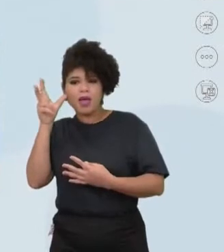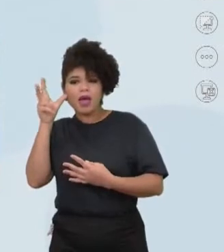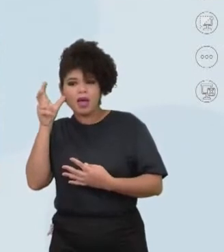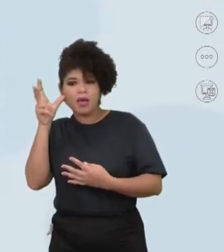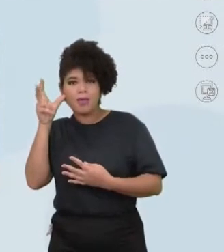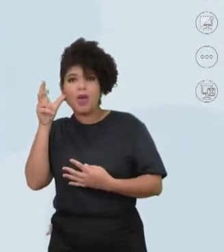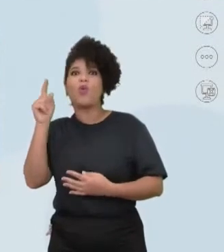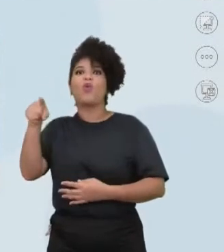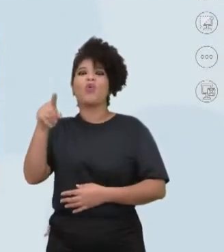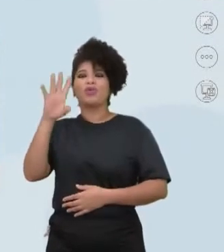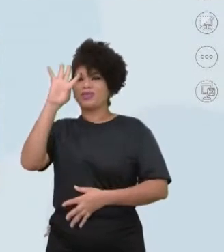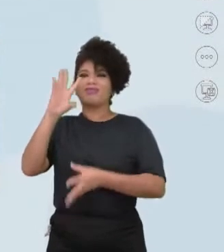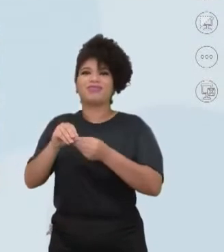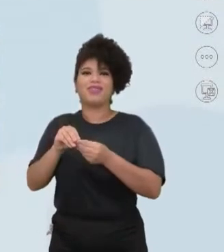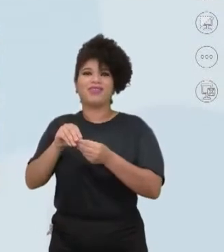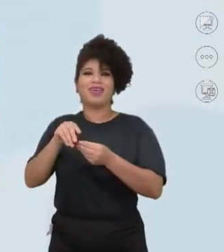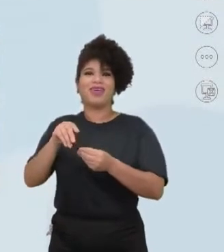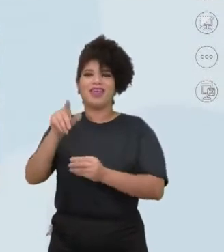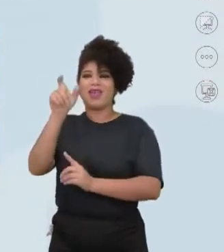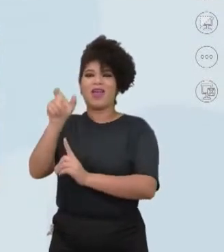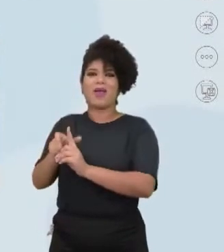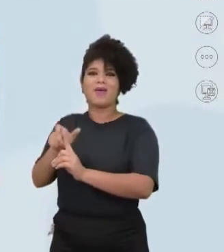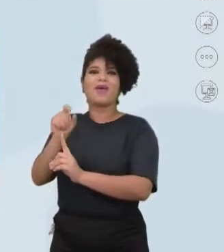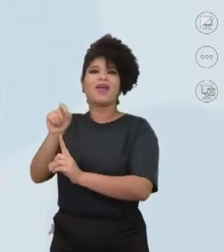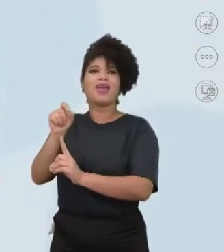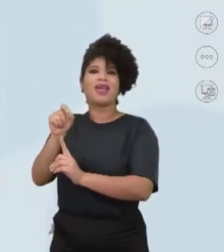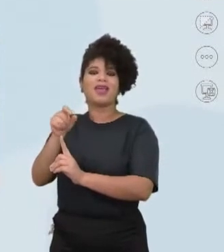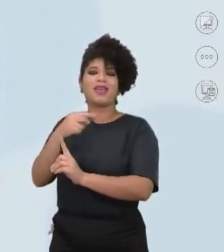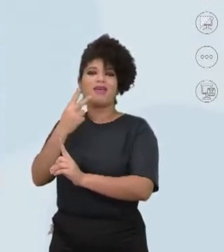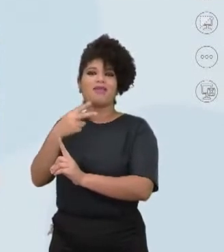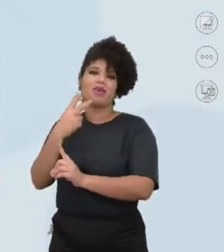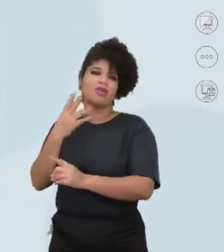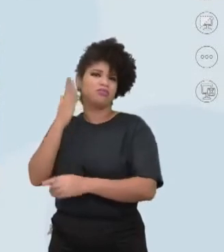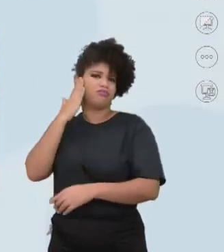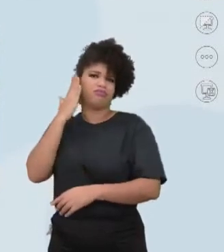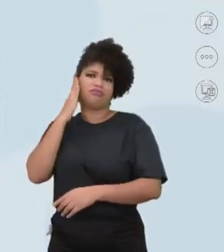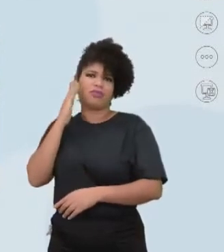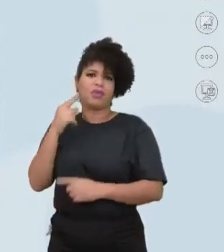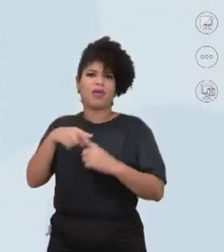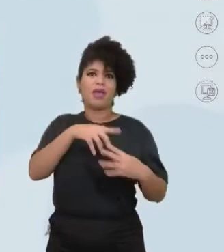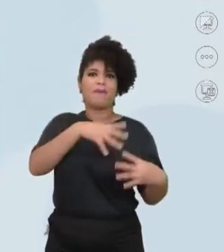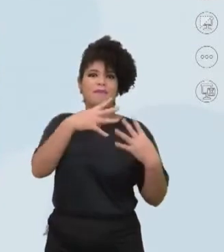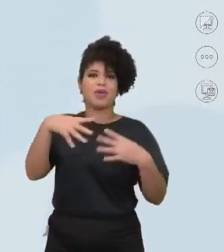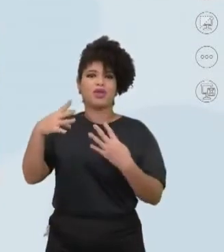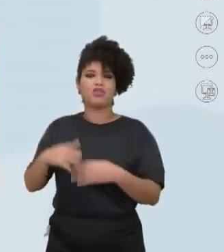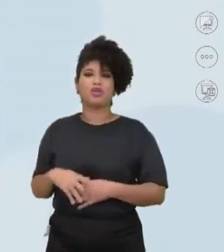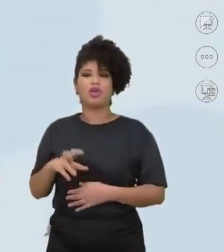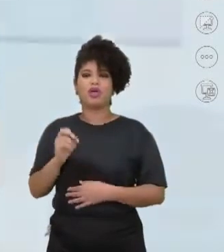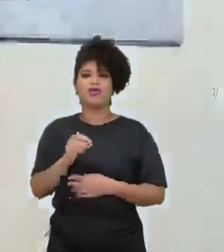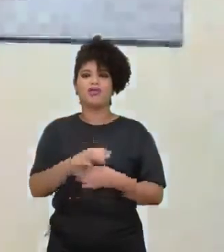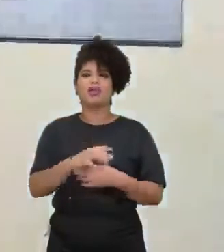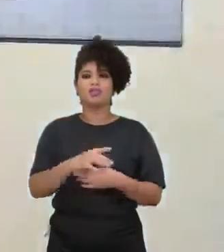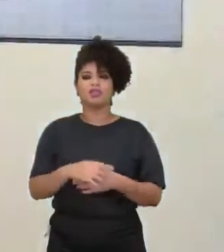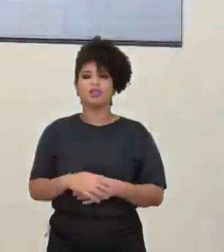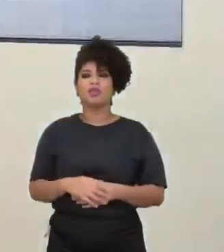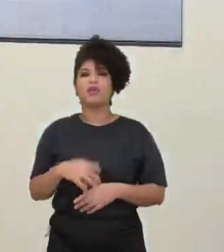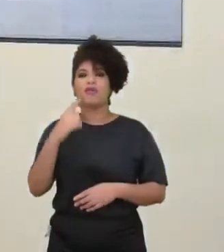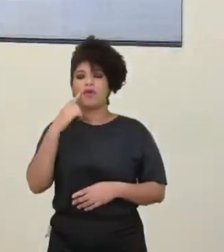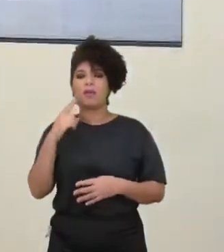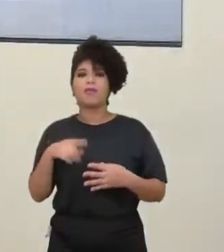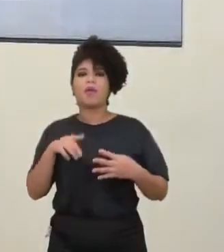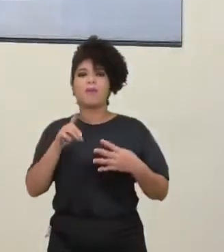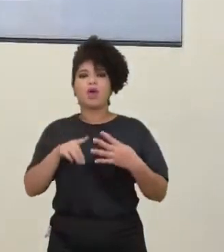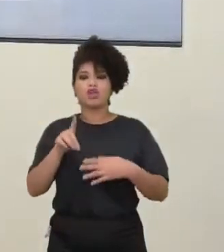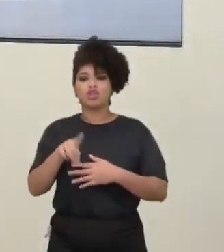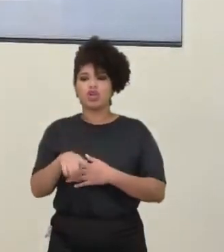música é a música de fulano de tal, né? Ou então quando a gente escuta, né, o primeiro dó, né, a primeira nota que o